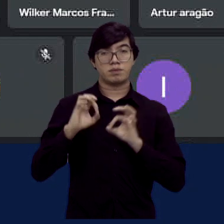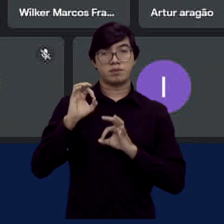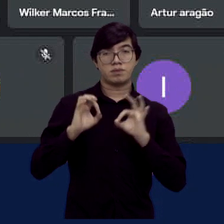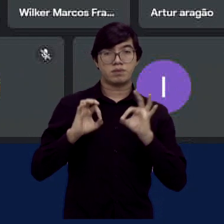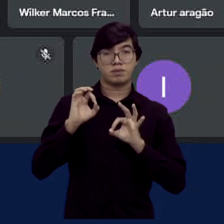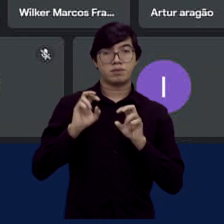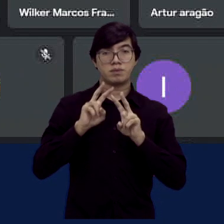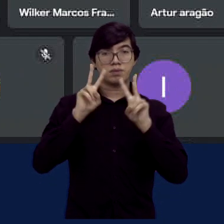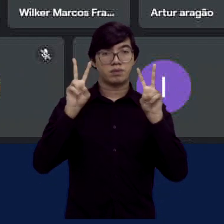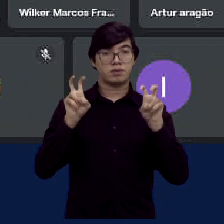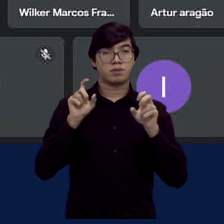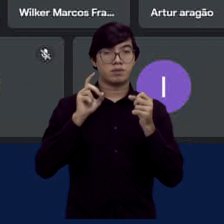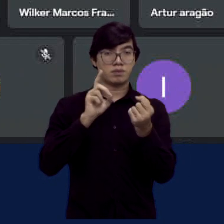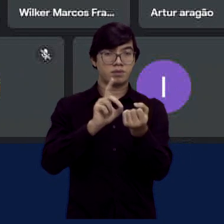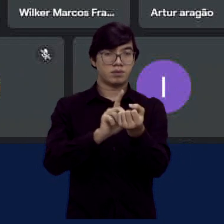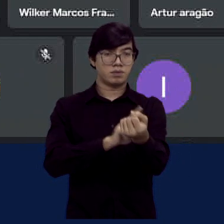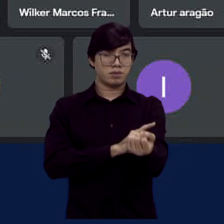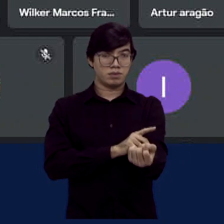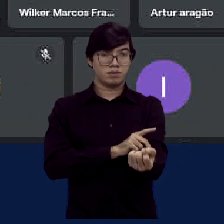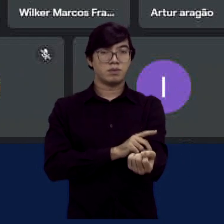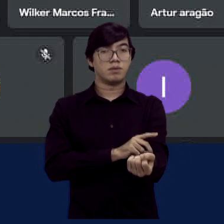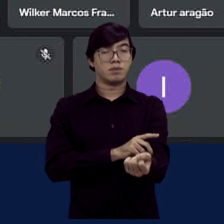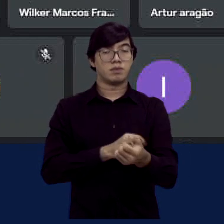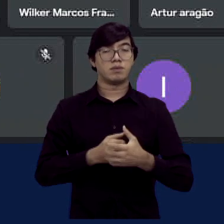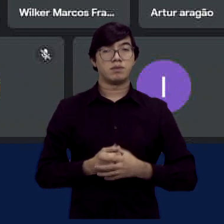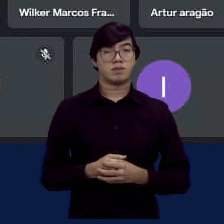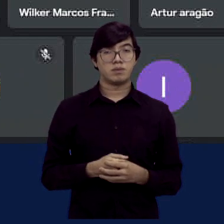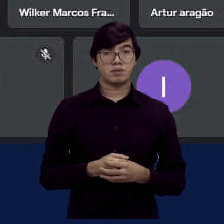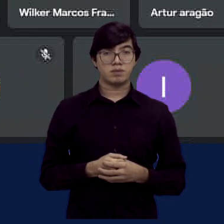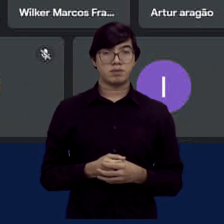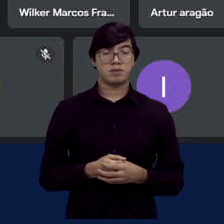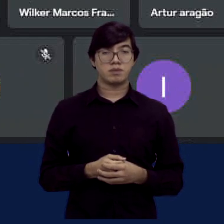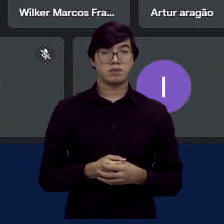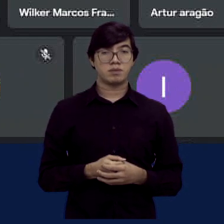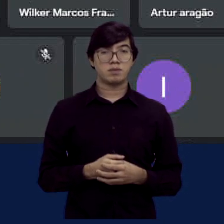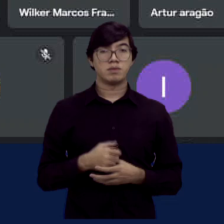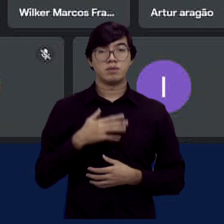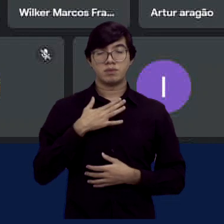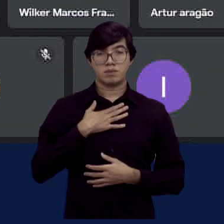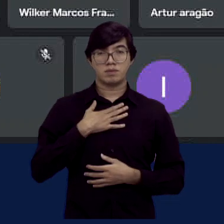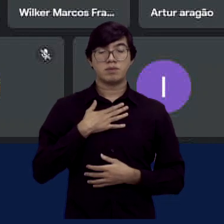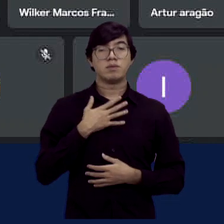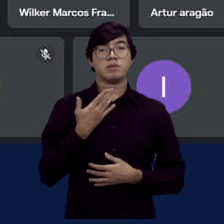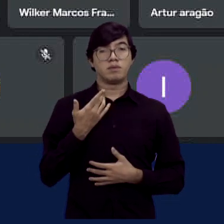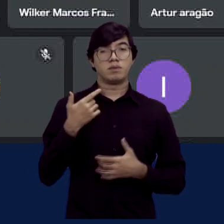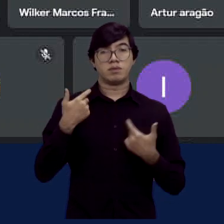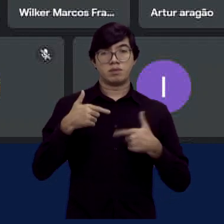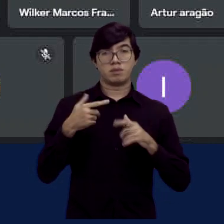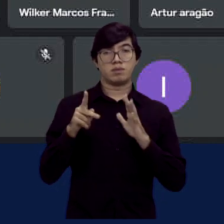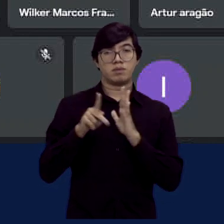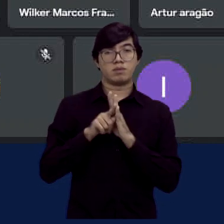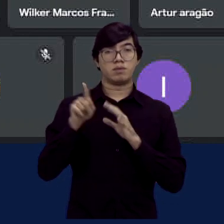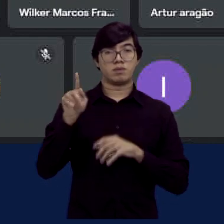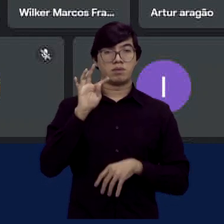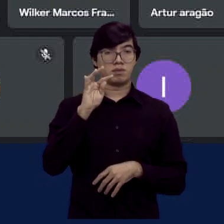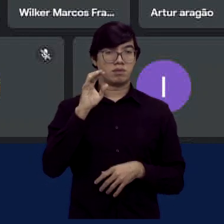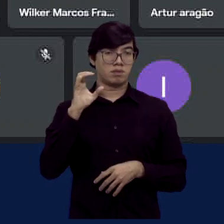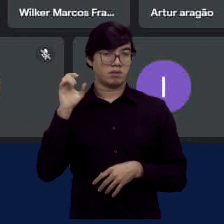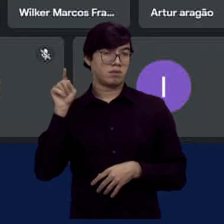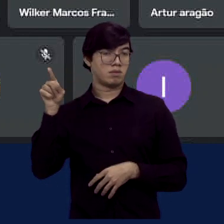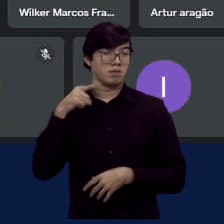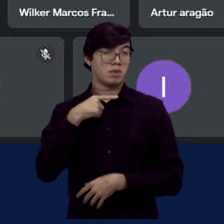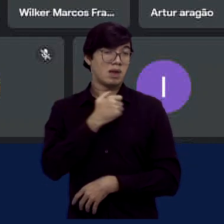sobre diabetes. Foi uma encomenda de inclusive foi um trabalho de conclusão de curso de uma aluna de enfermagem, em que